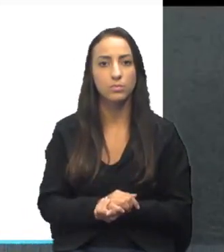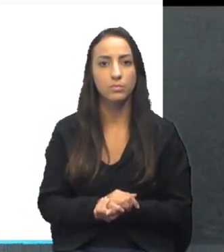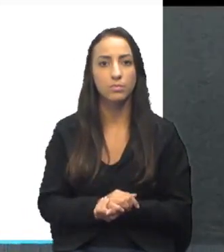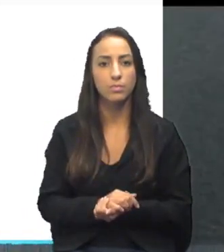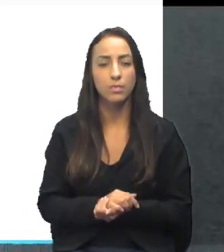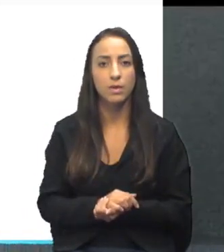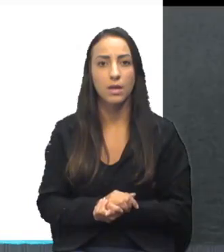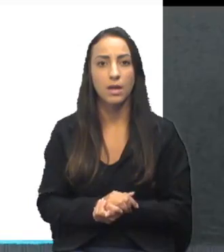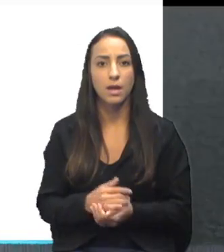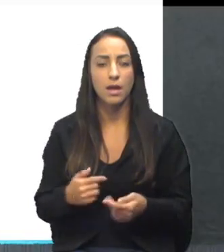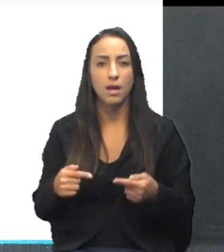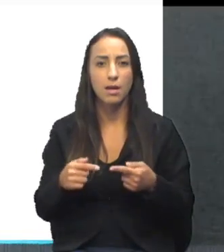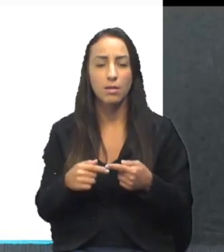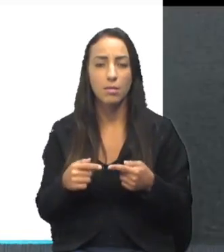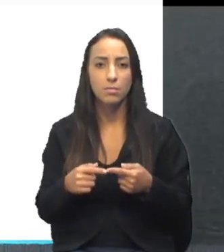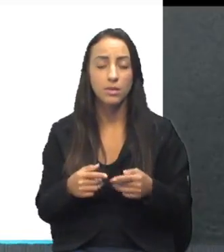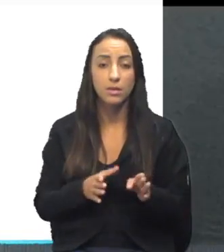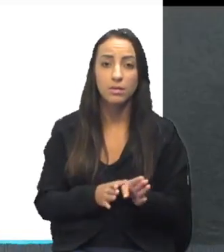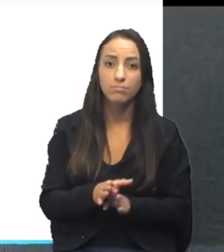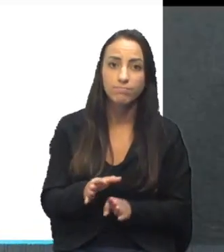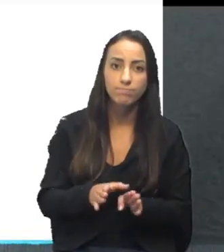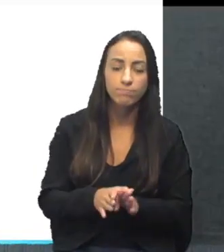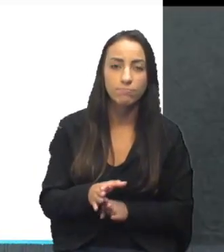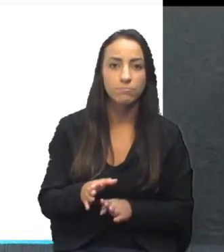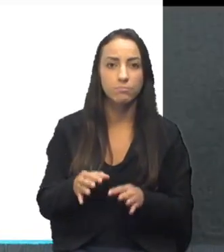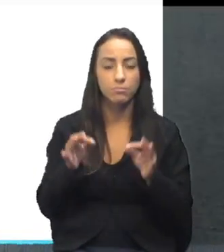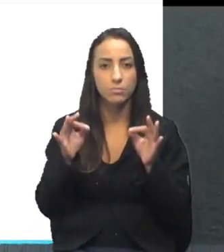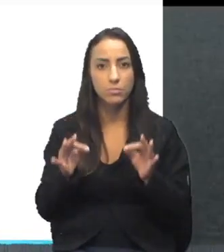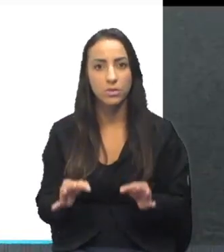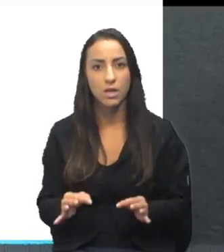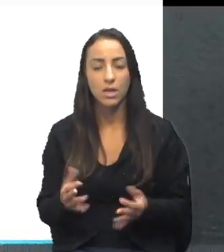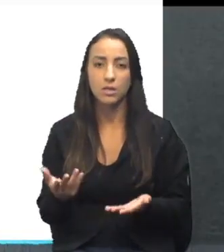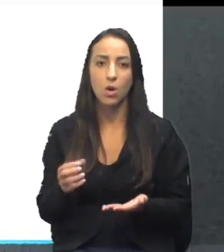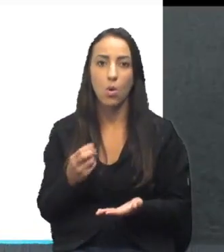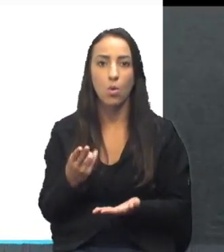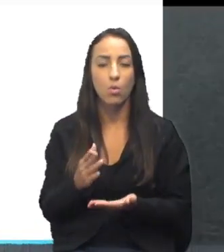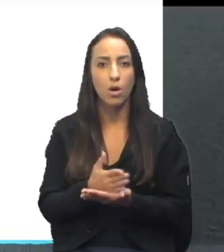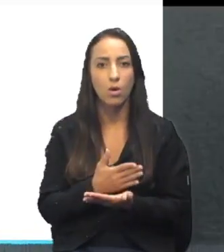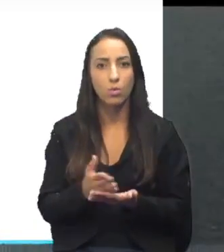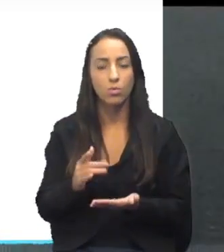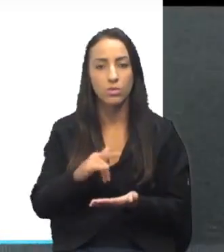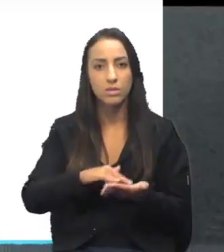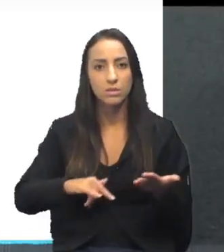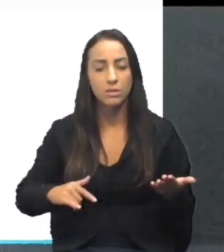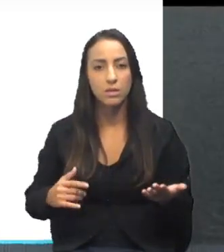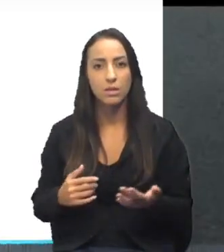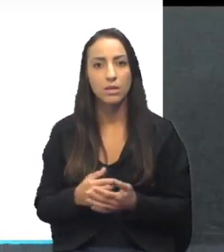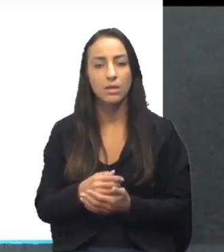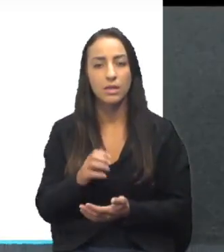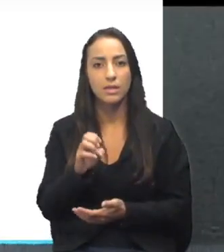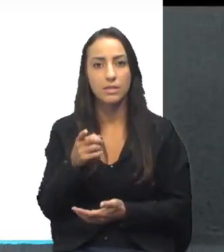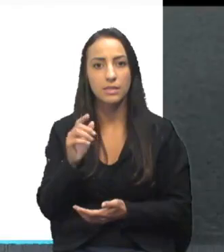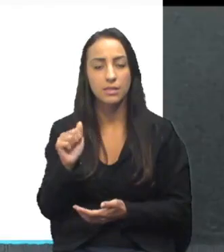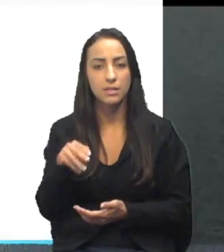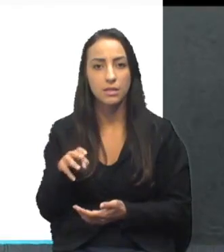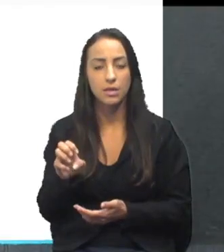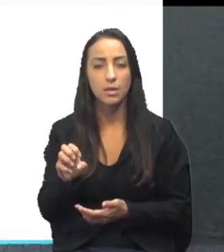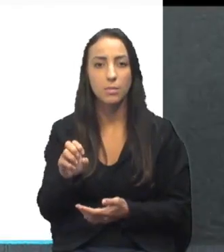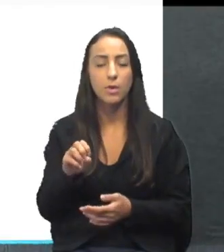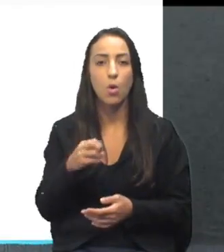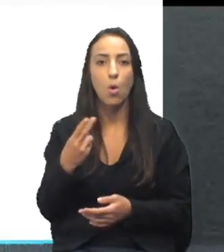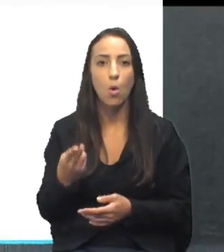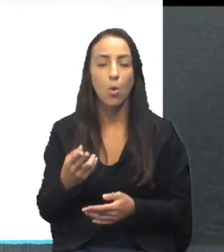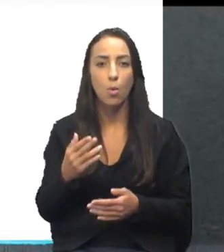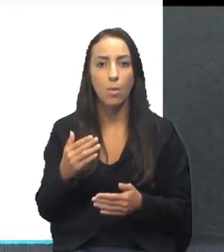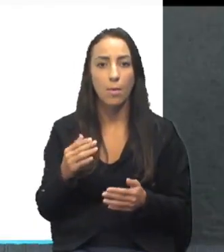têm a ver com a indicação da realização de algum exame, preparo do paciente para algum